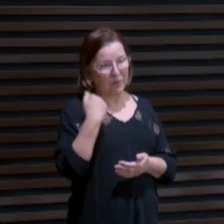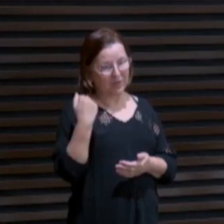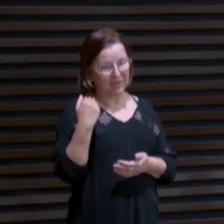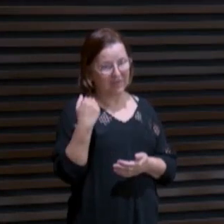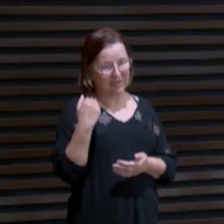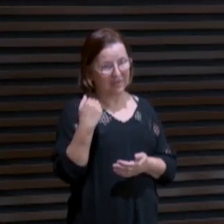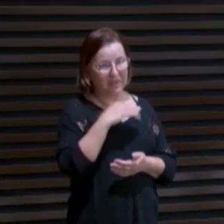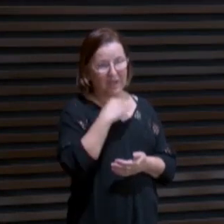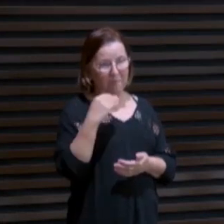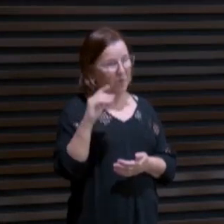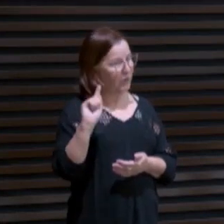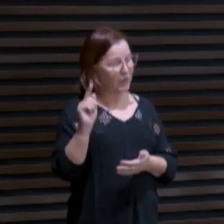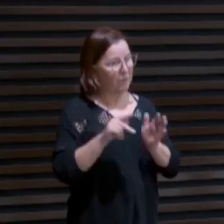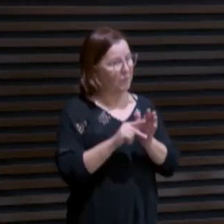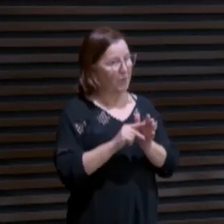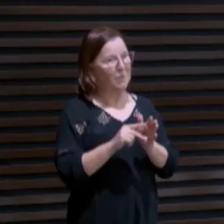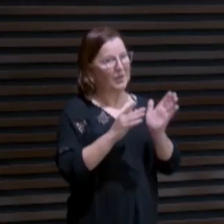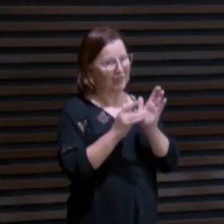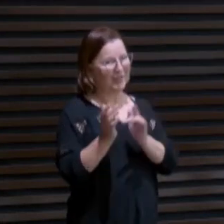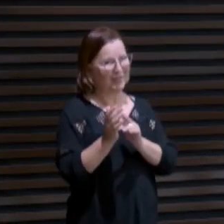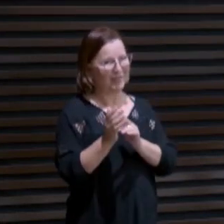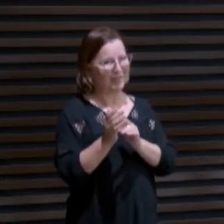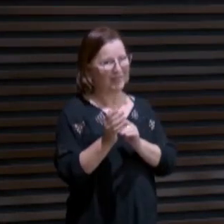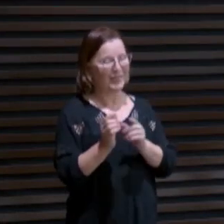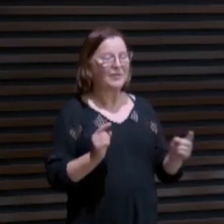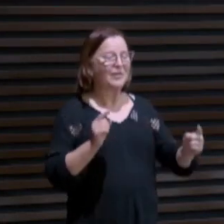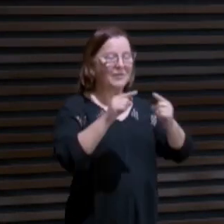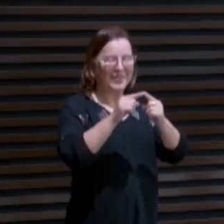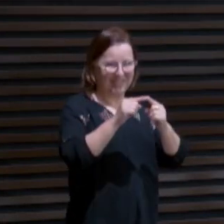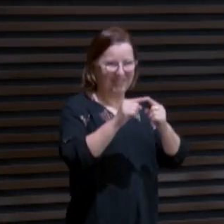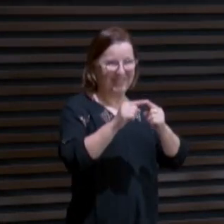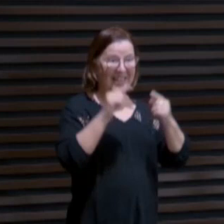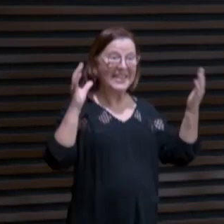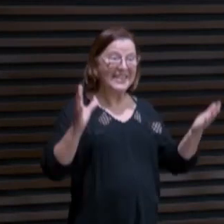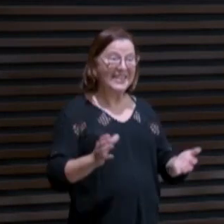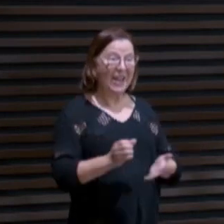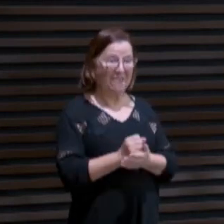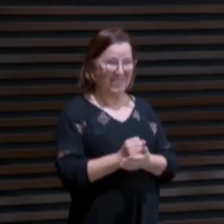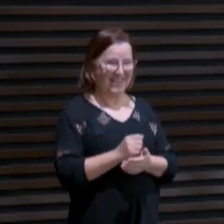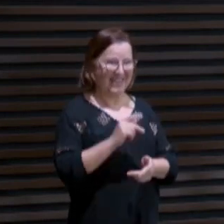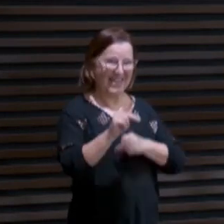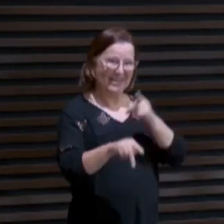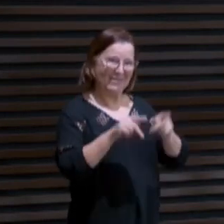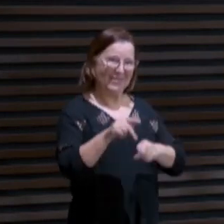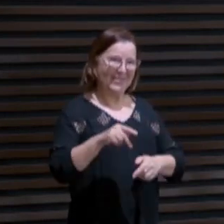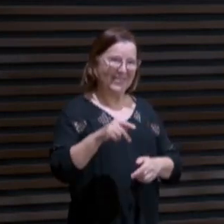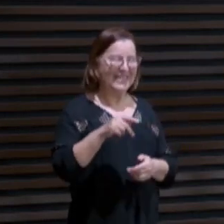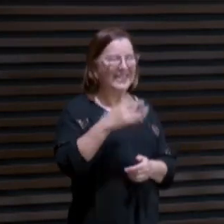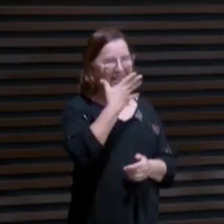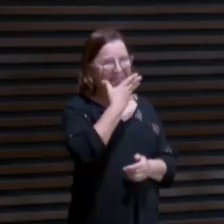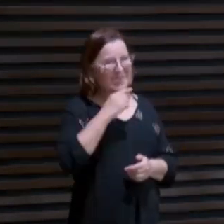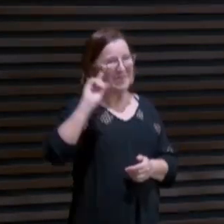dele, a fim de salvar aqueles que o Pai havia escolhido desde a